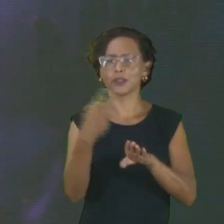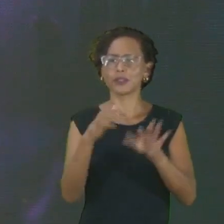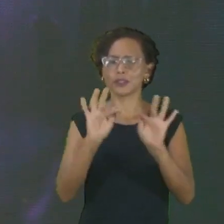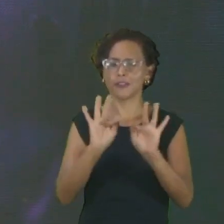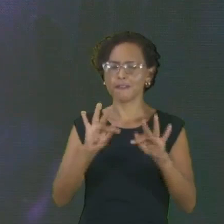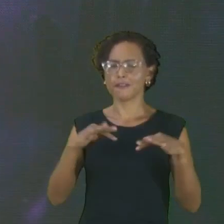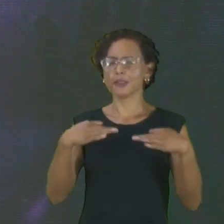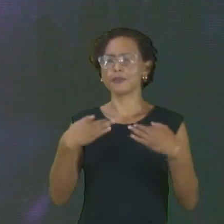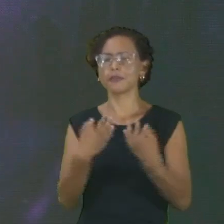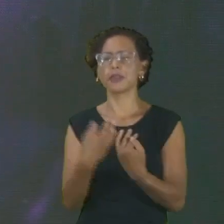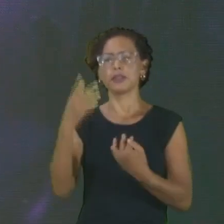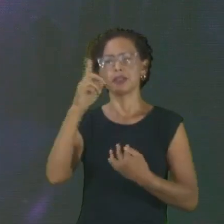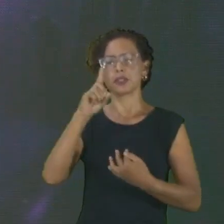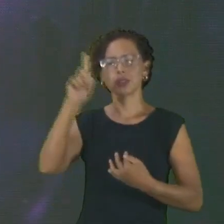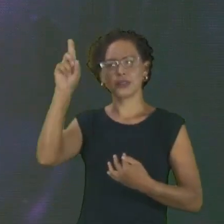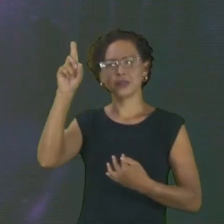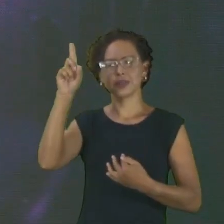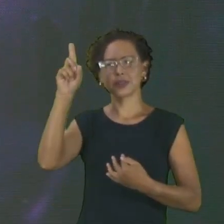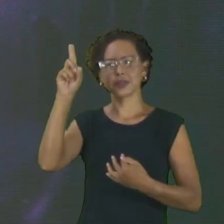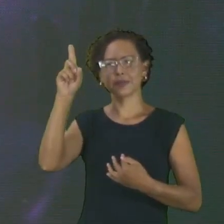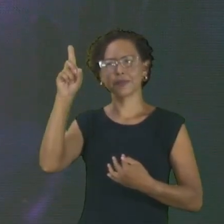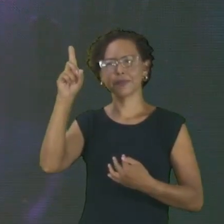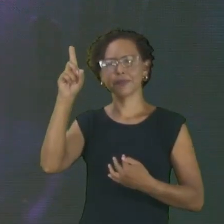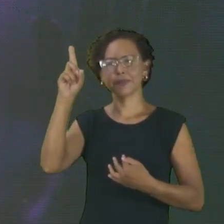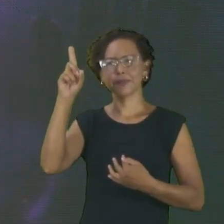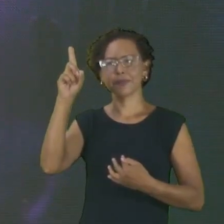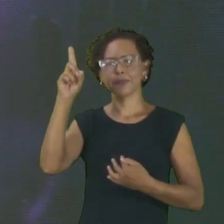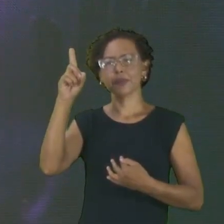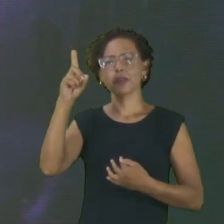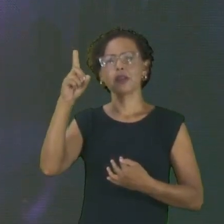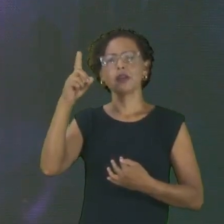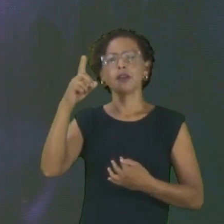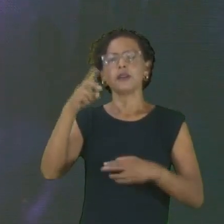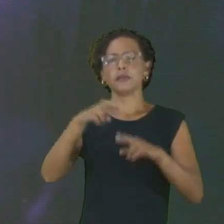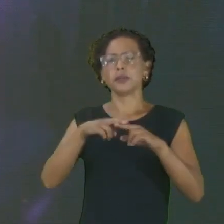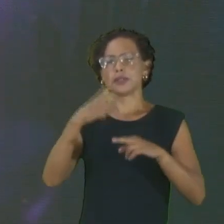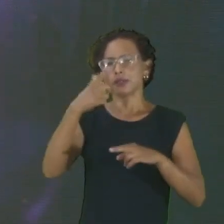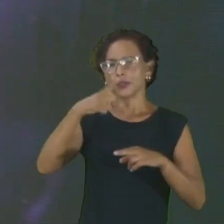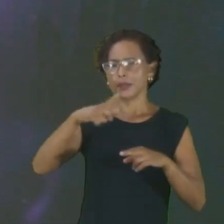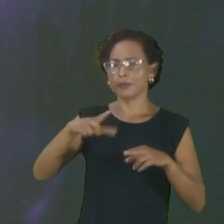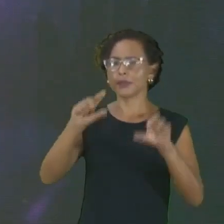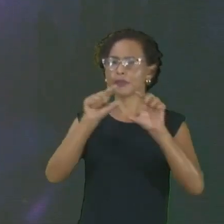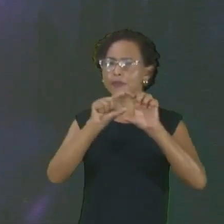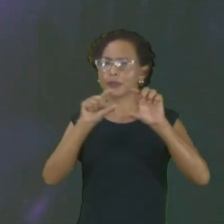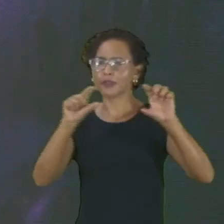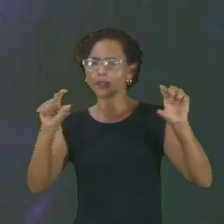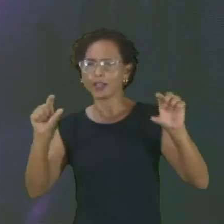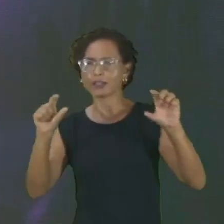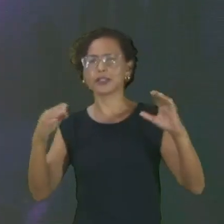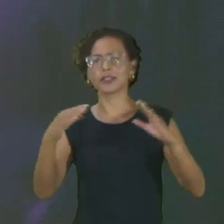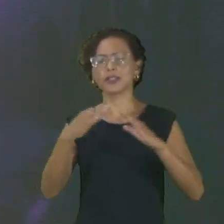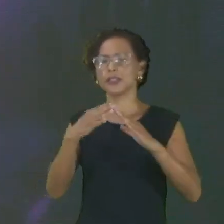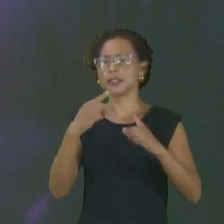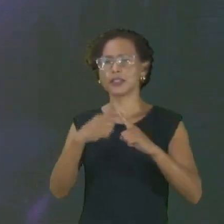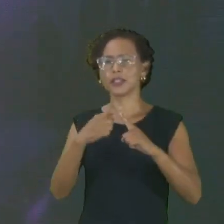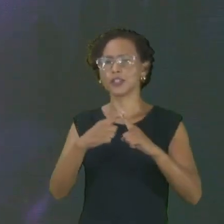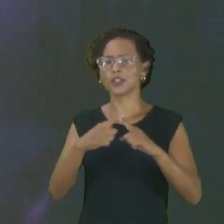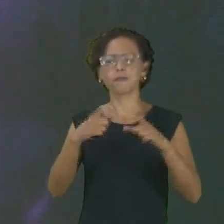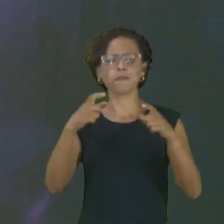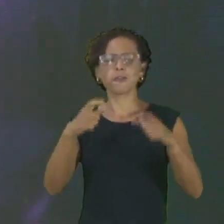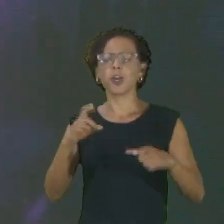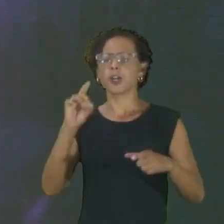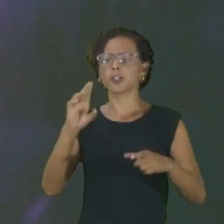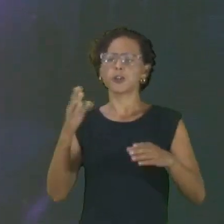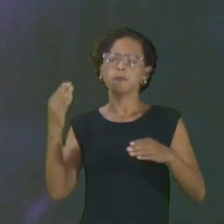isso que eu repito uma frase, e eu continuo repetindo: igreja não é lugar para frequentar, mas